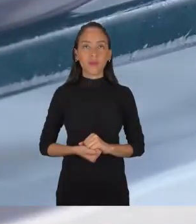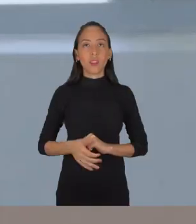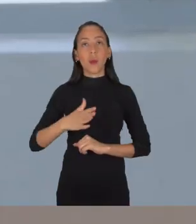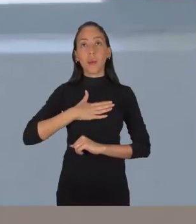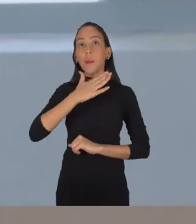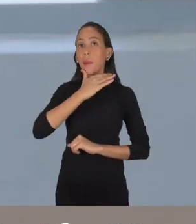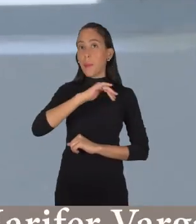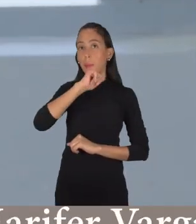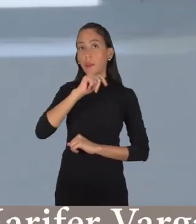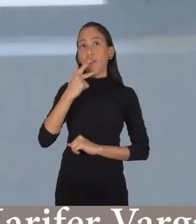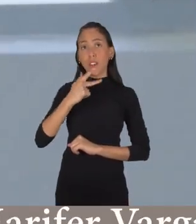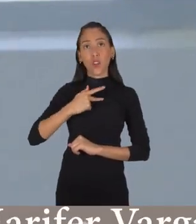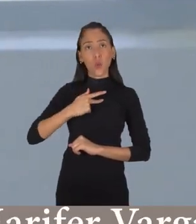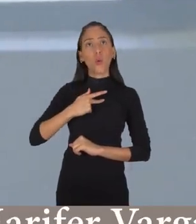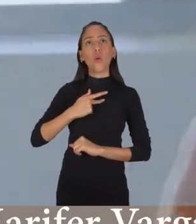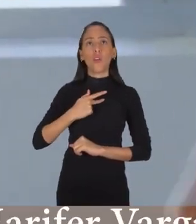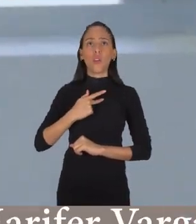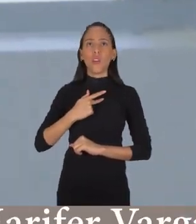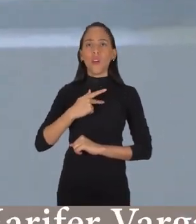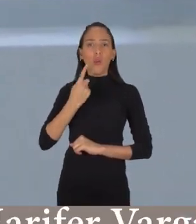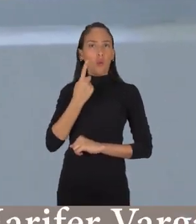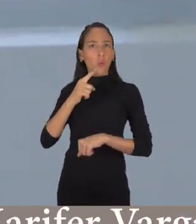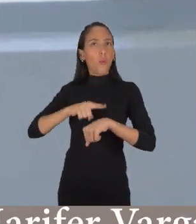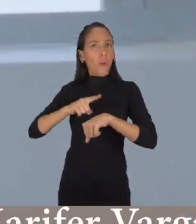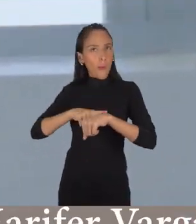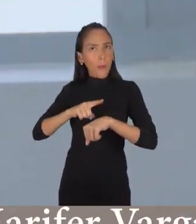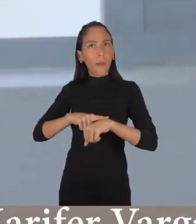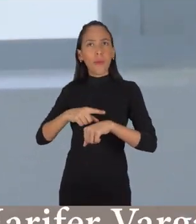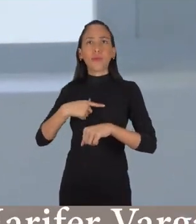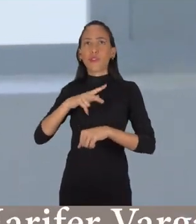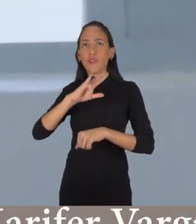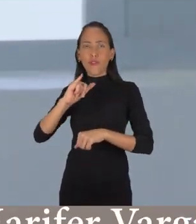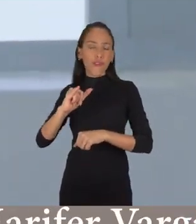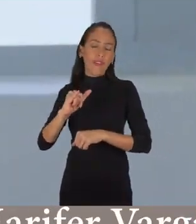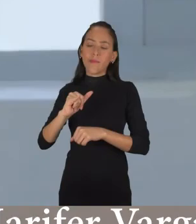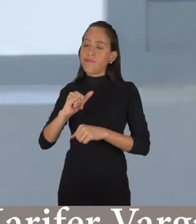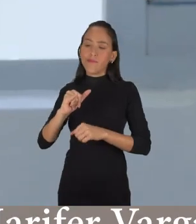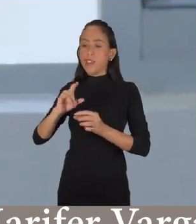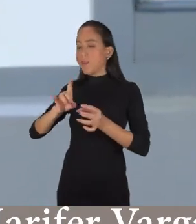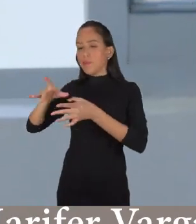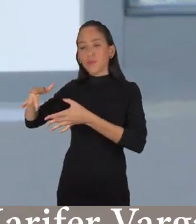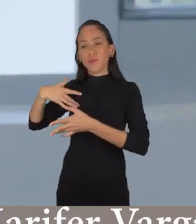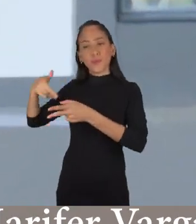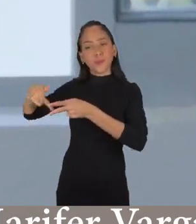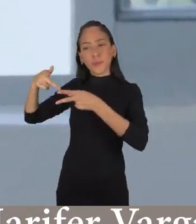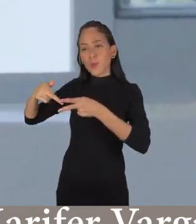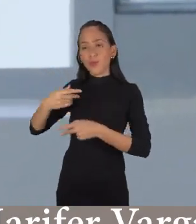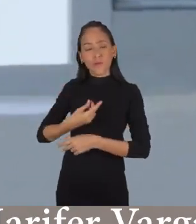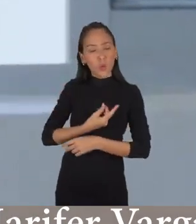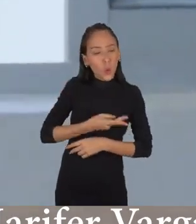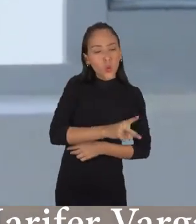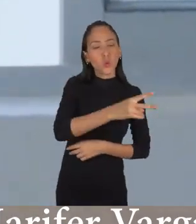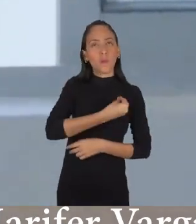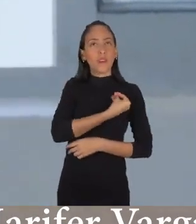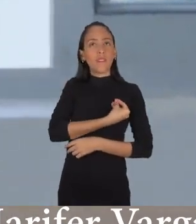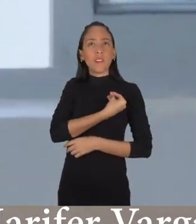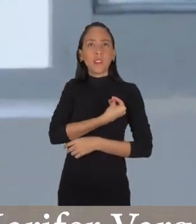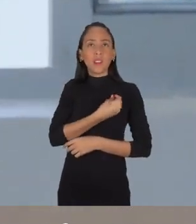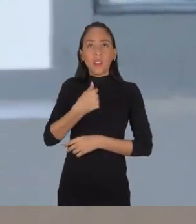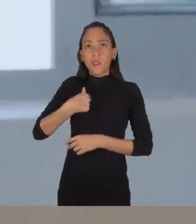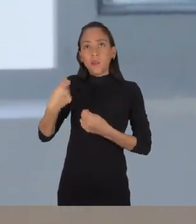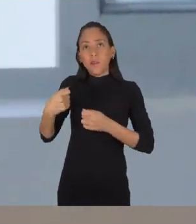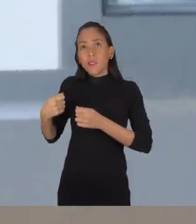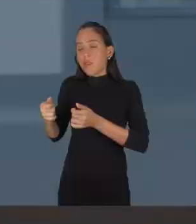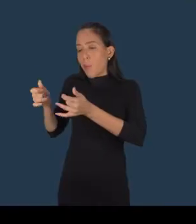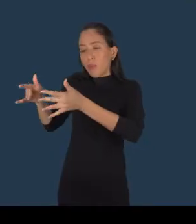mãe e falou: eu, no momento da minha vida, saí do meu povo para fazer minha vida. Você tem que sair de sua casa para fazer